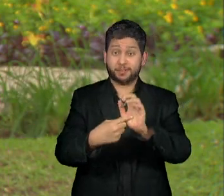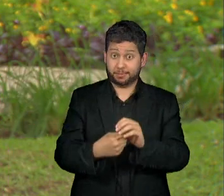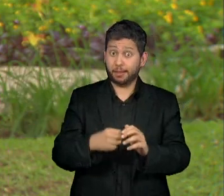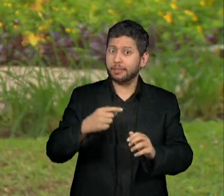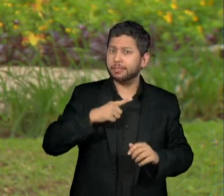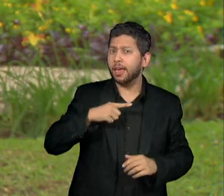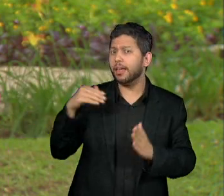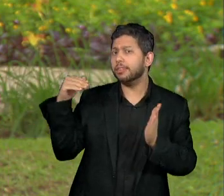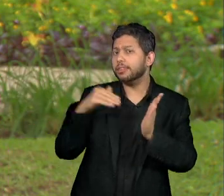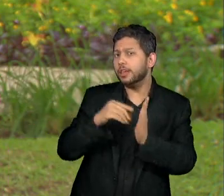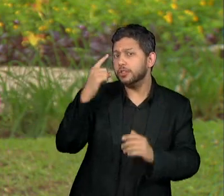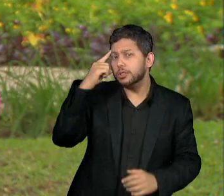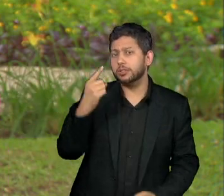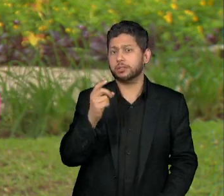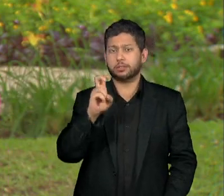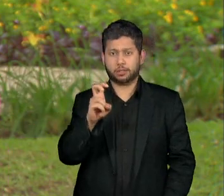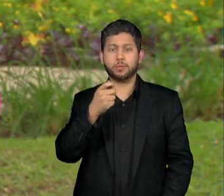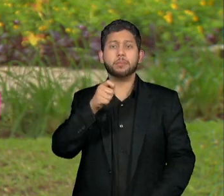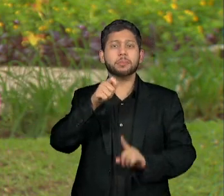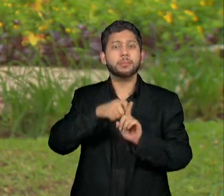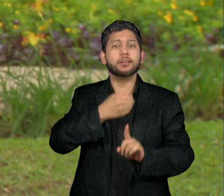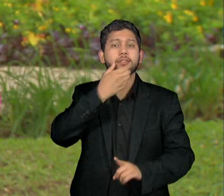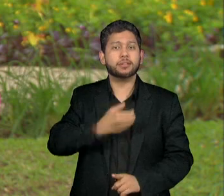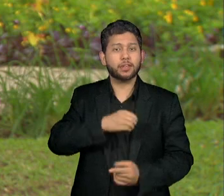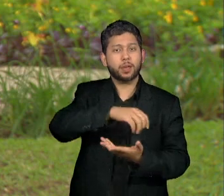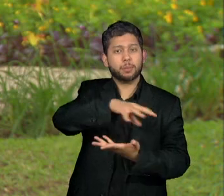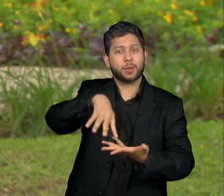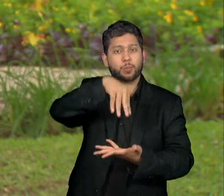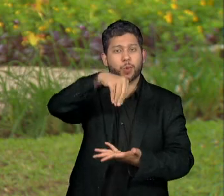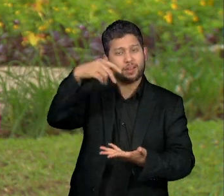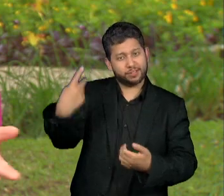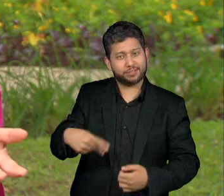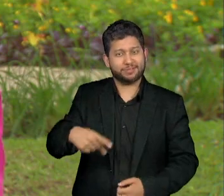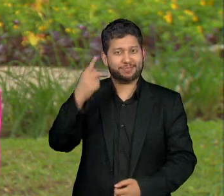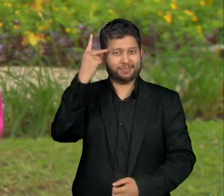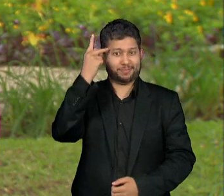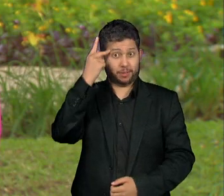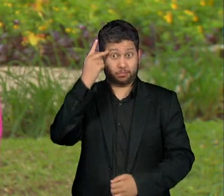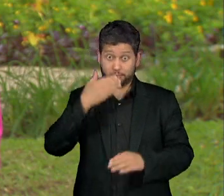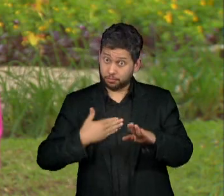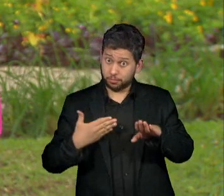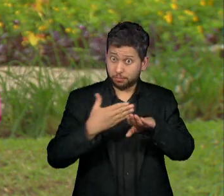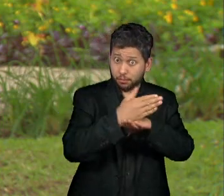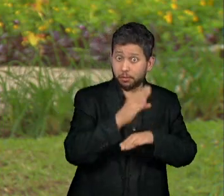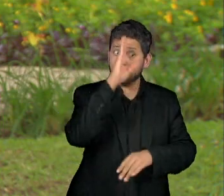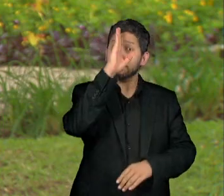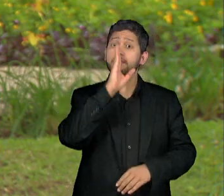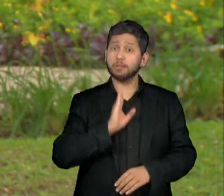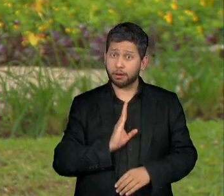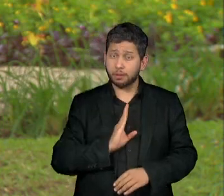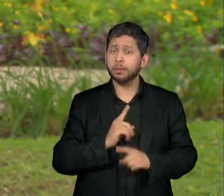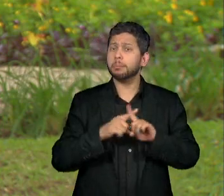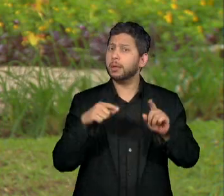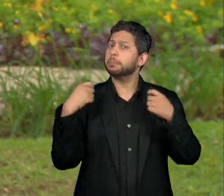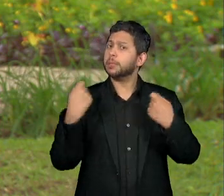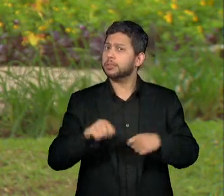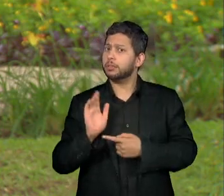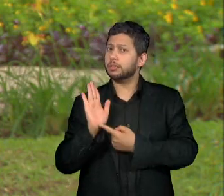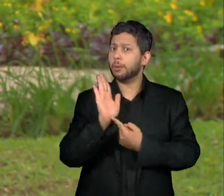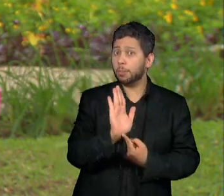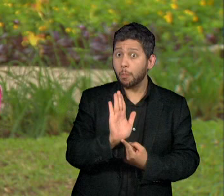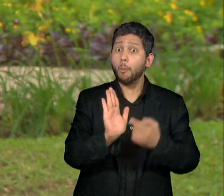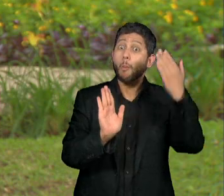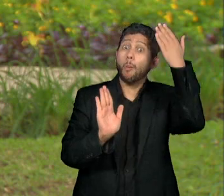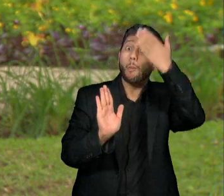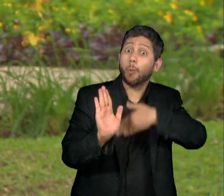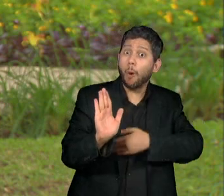de dezembro no Parque do Ibirapuera, em São Paulo. A entrada é gratuita e é preciso apresentar o comprovante